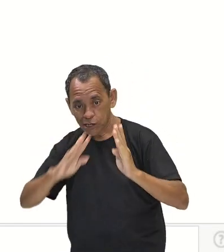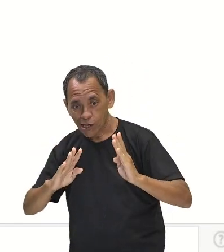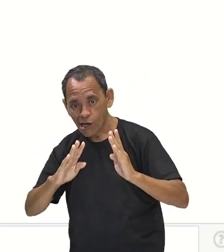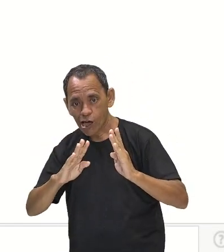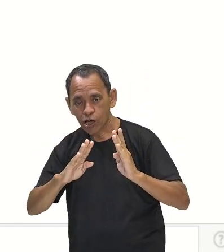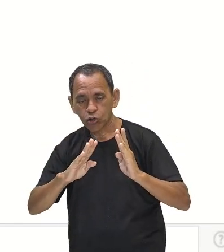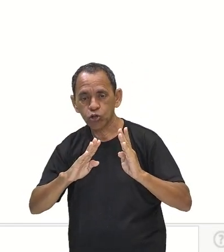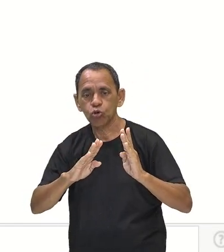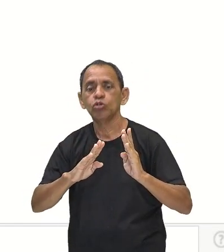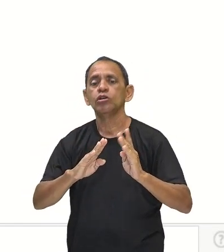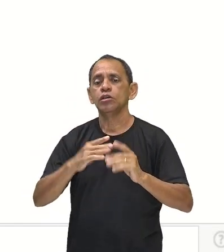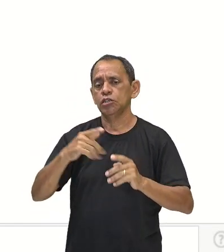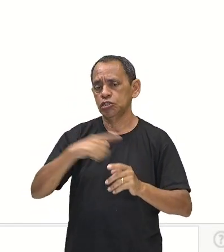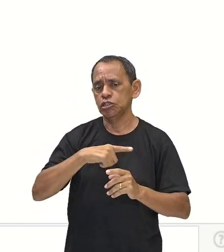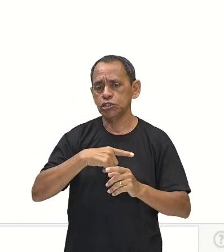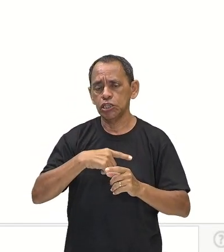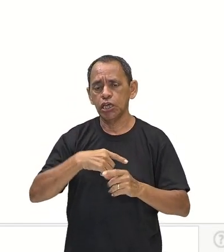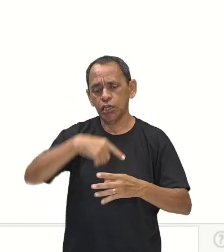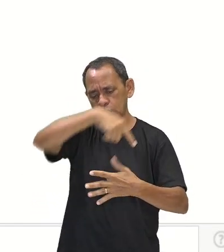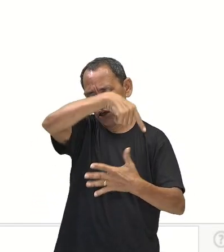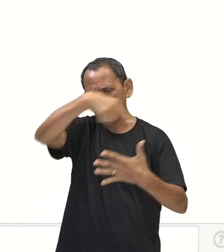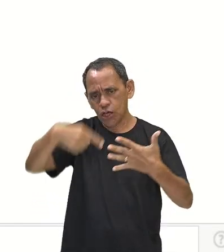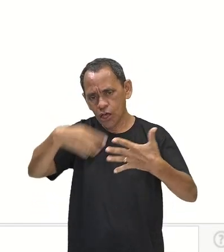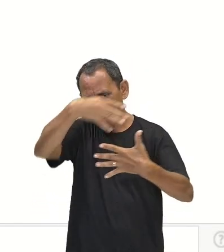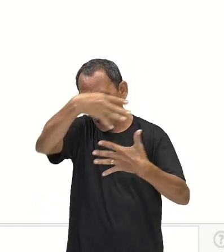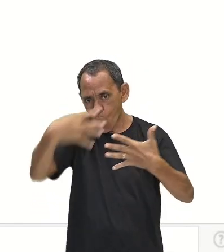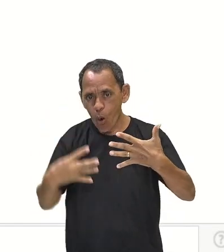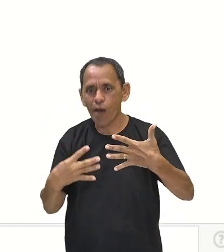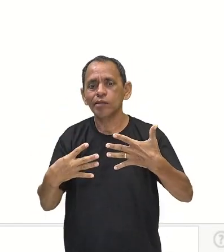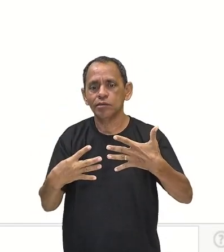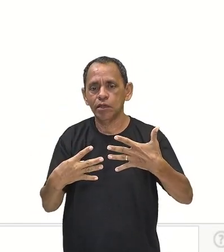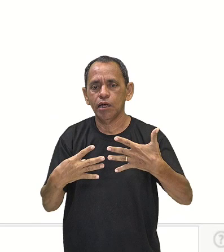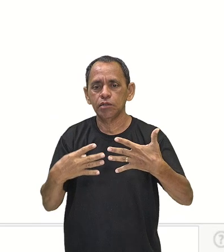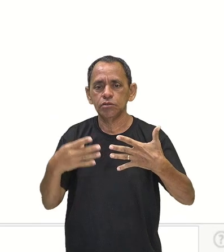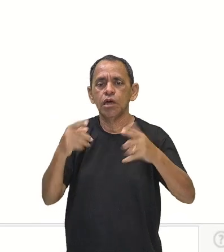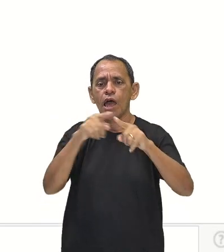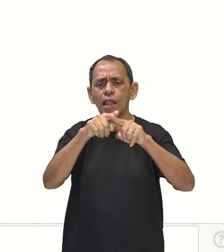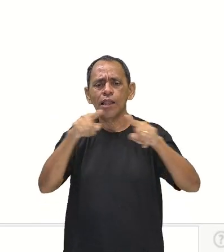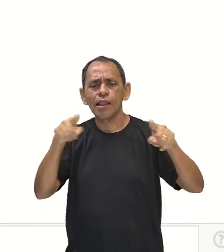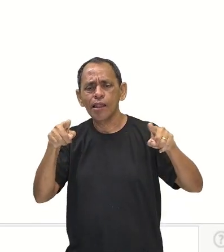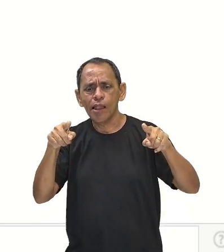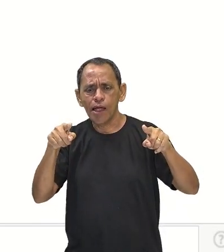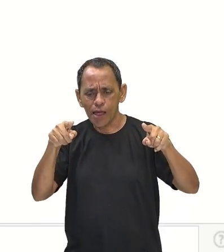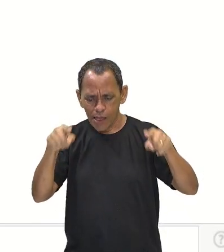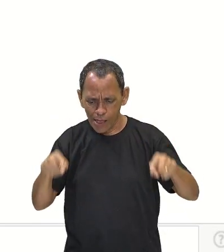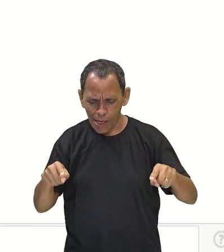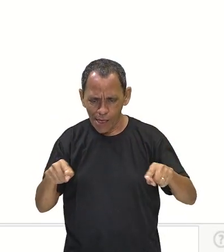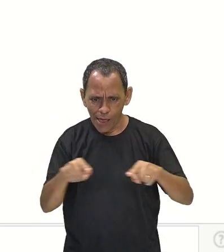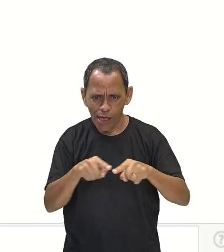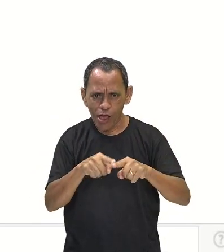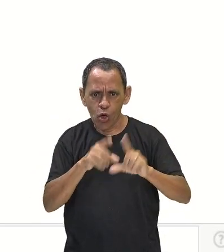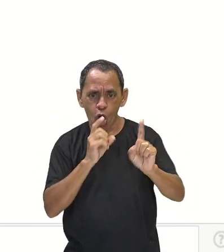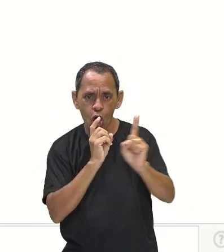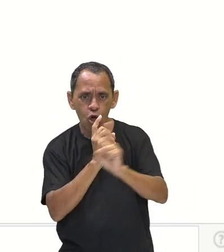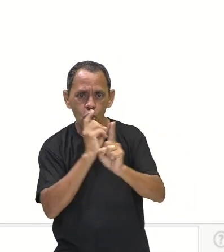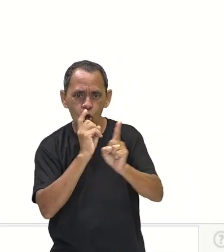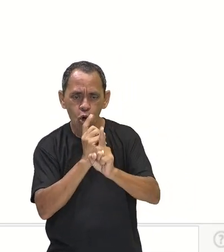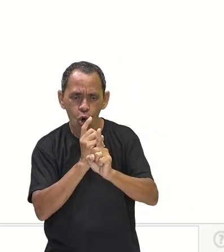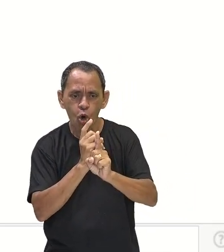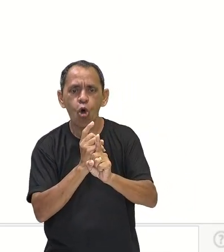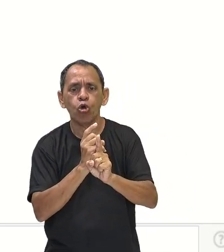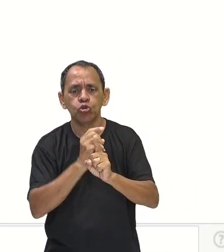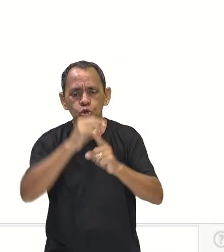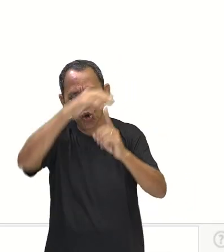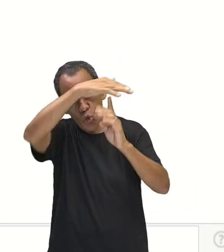outros elementos que ele possui aqui? Ele também possui as arestas, que é o encontro e que é a interseção entre os lados.